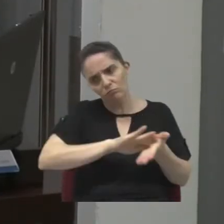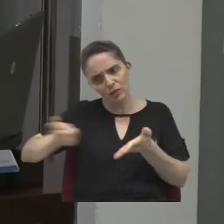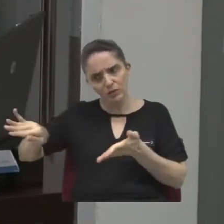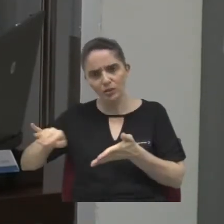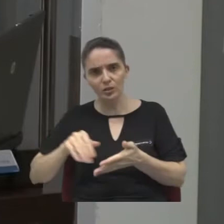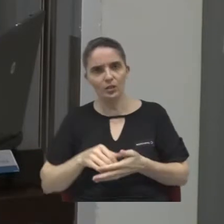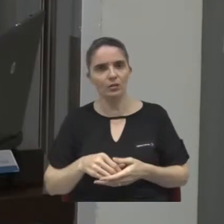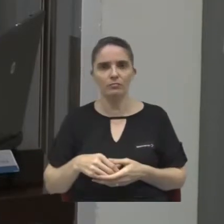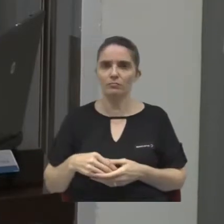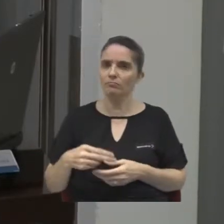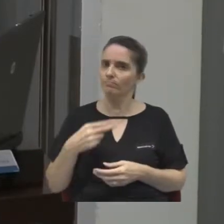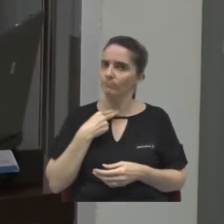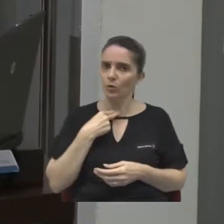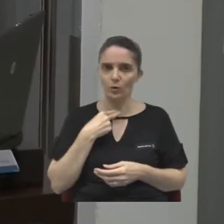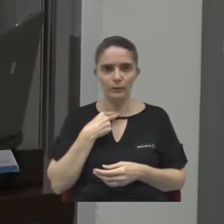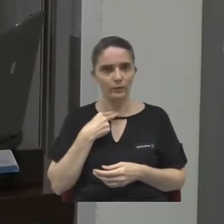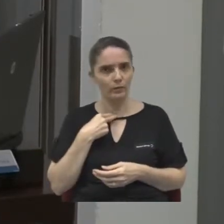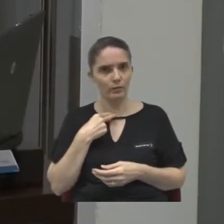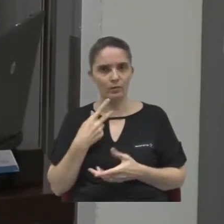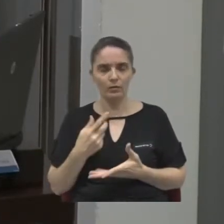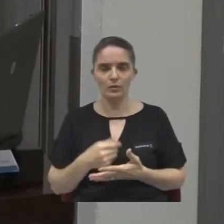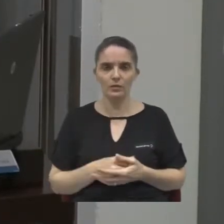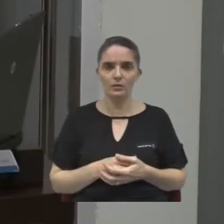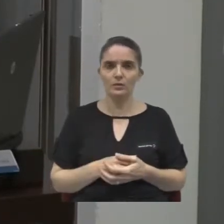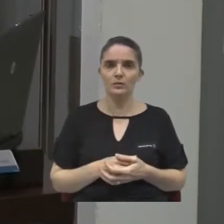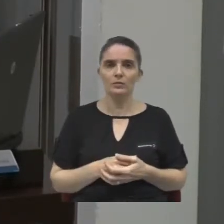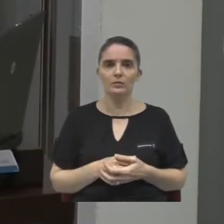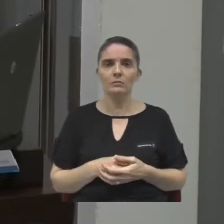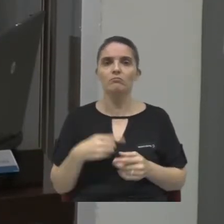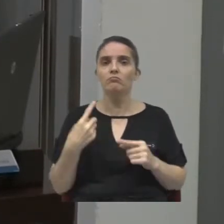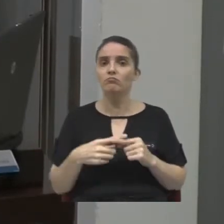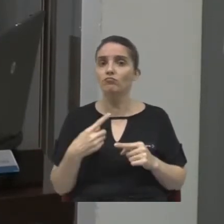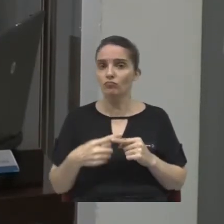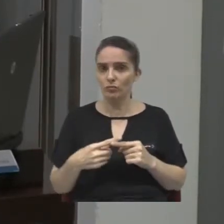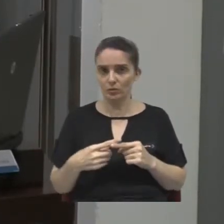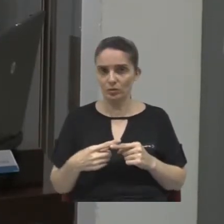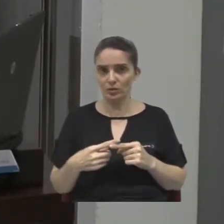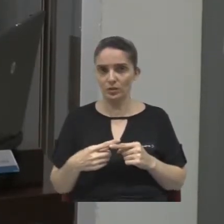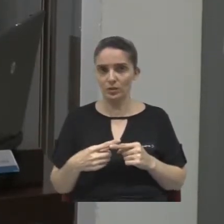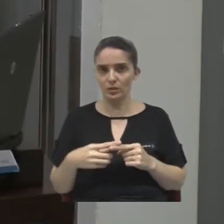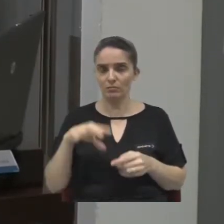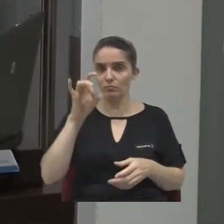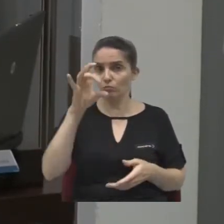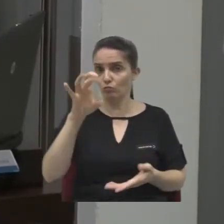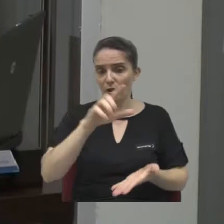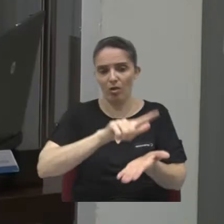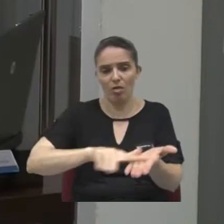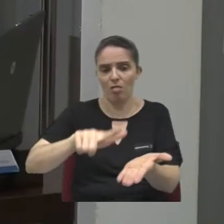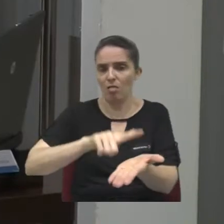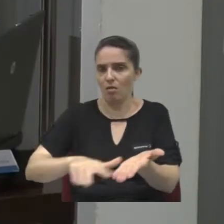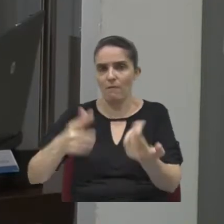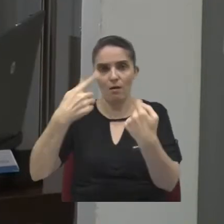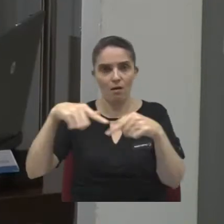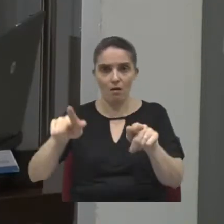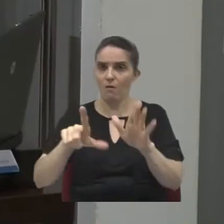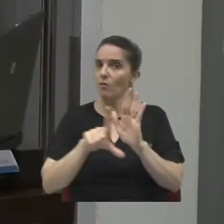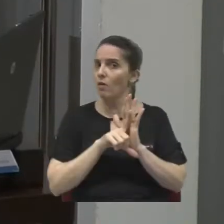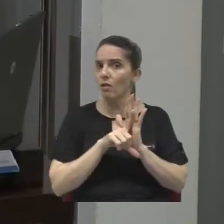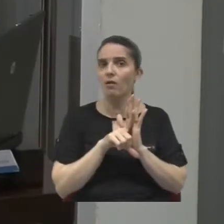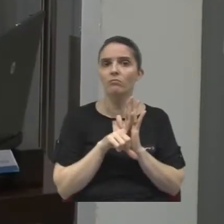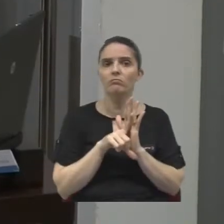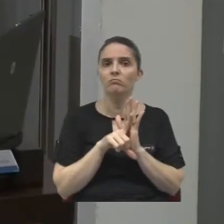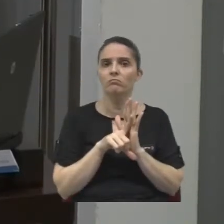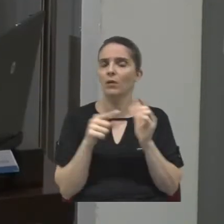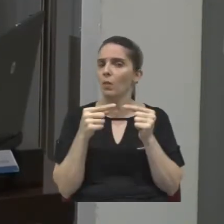ter como é que se diz, a questão da política higienista. Isso é contra a lei, né? Nós